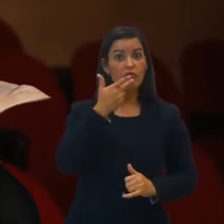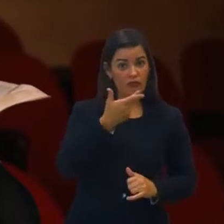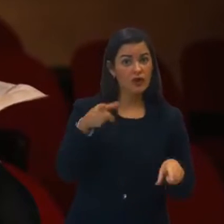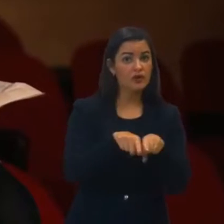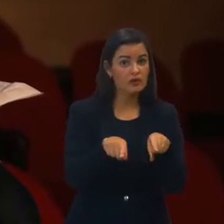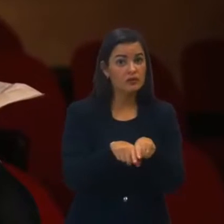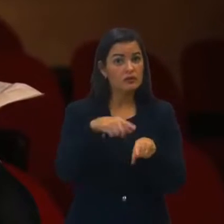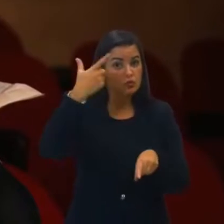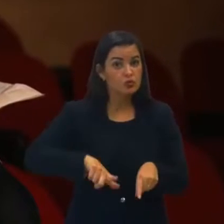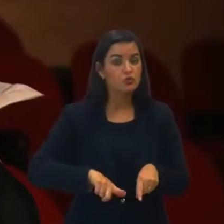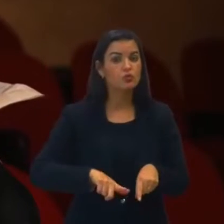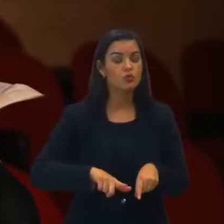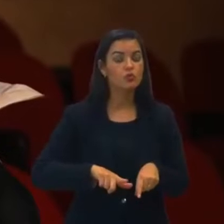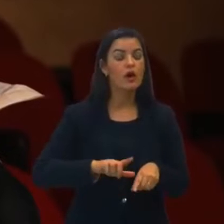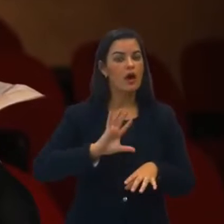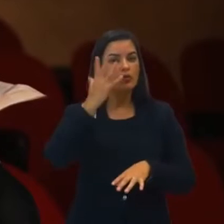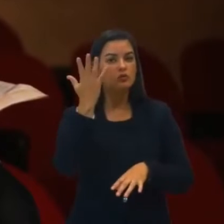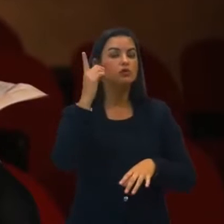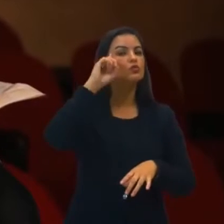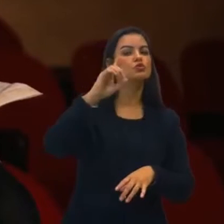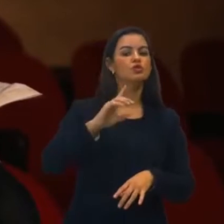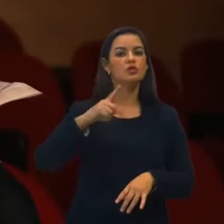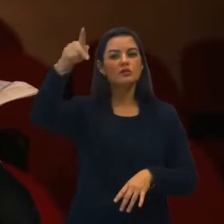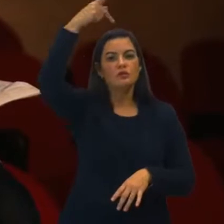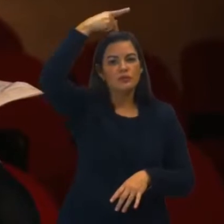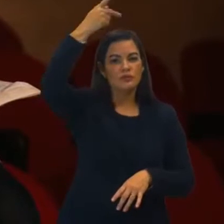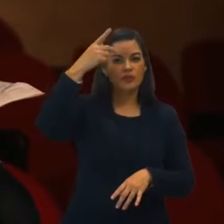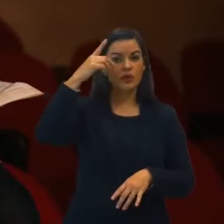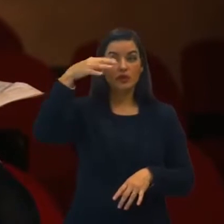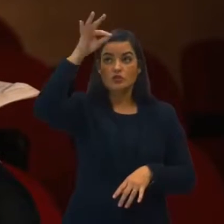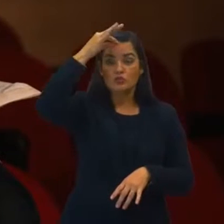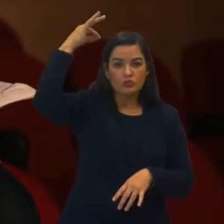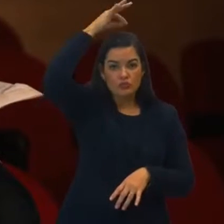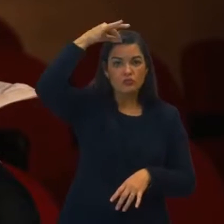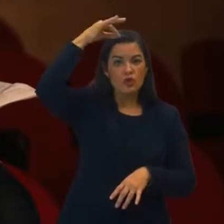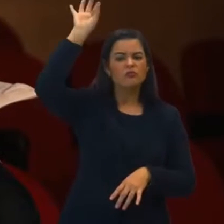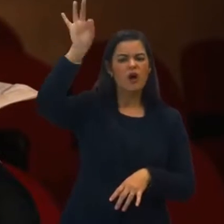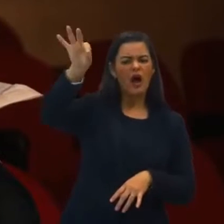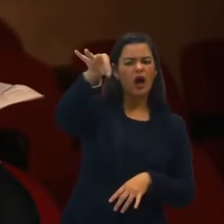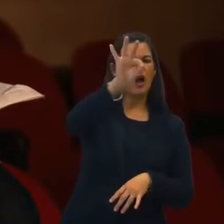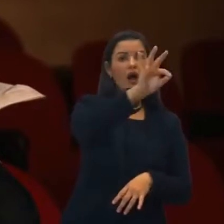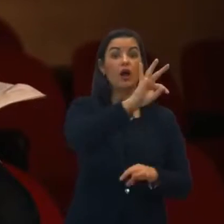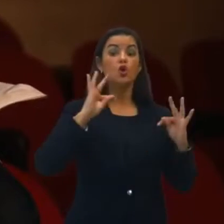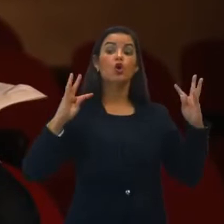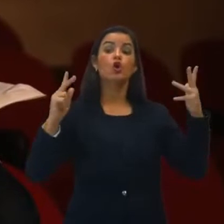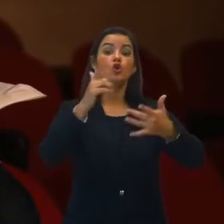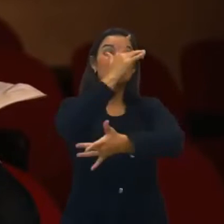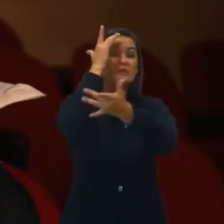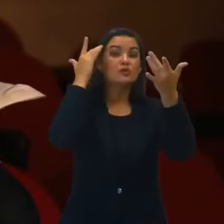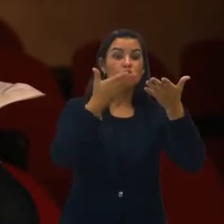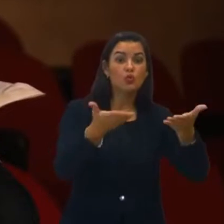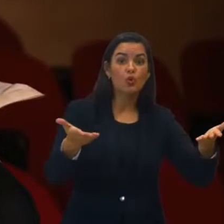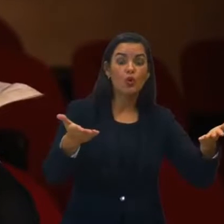cumpriu-se no dia de Pentecostes. O Espírito Santo foi derramado. Todos que estavam naquele cenáculo